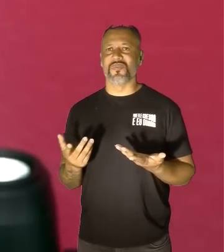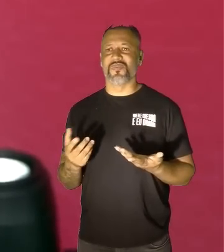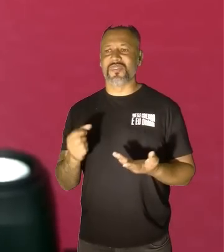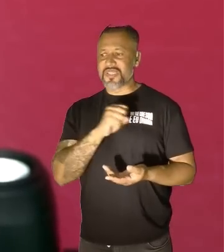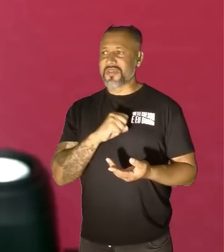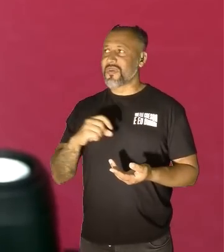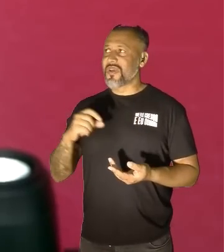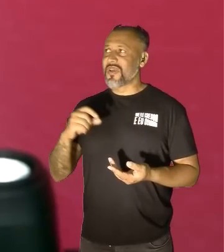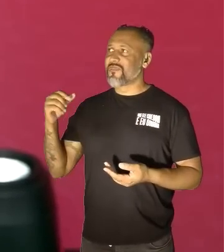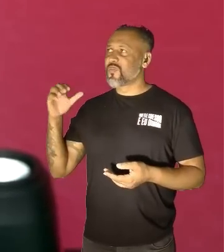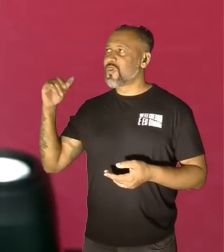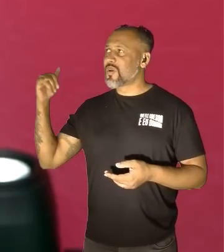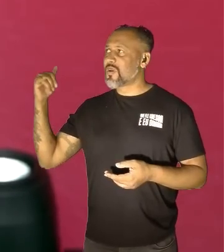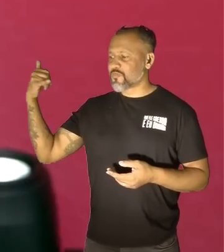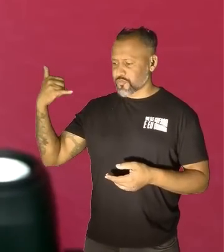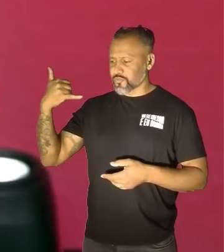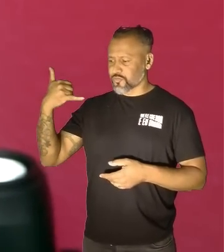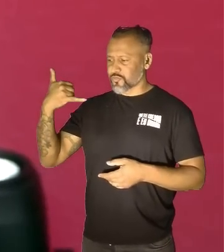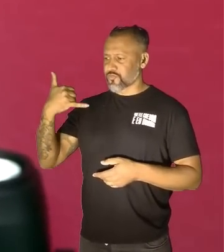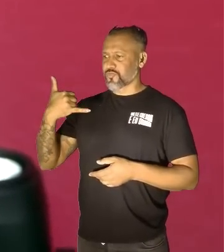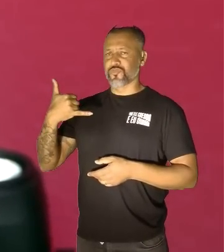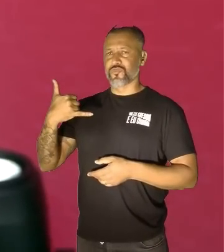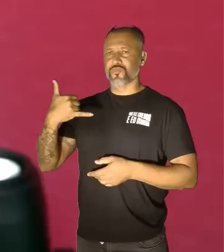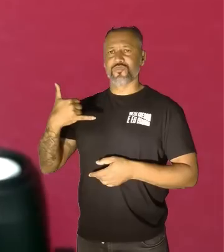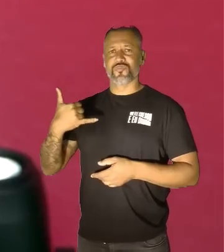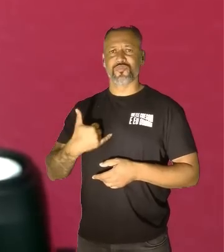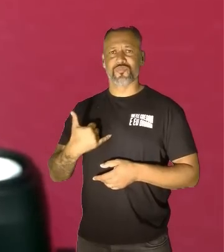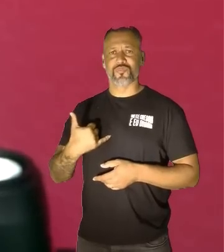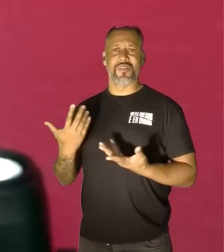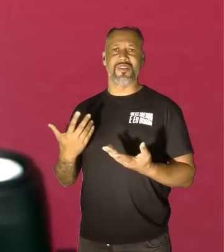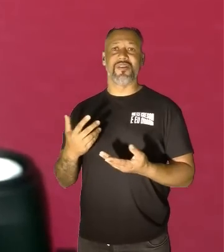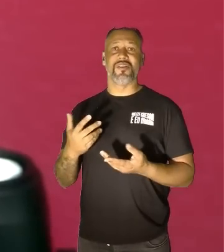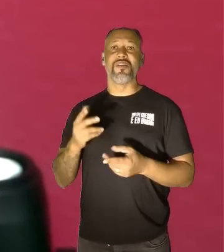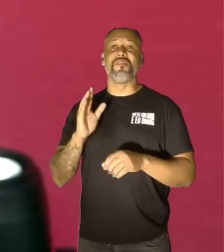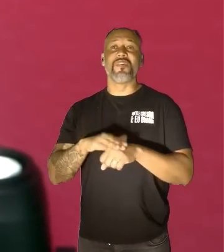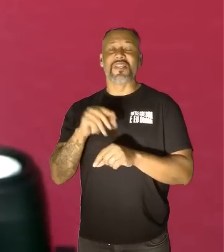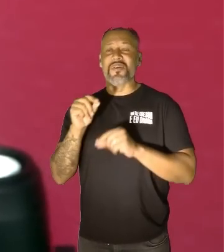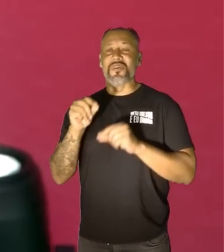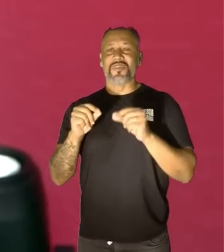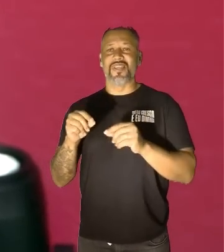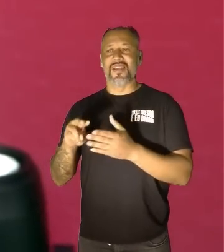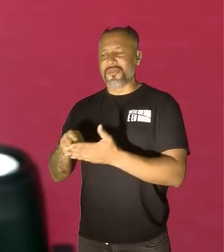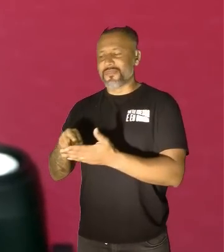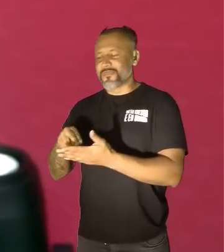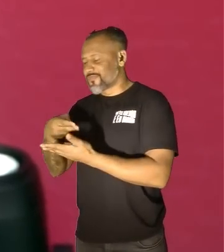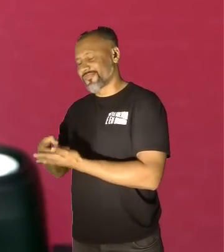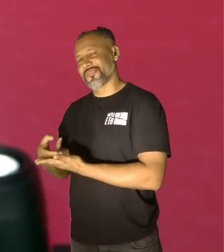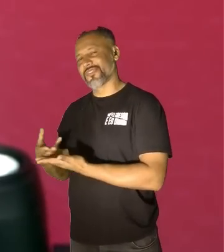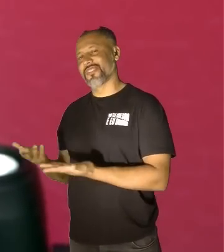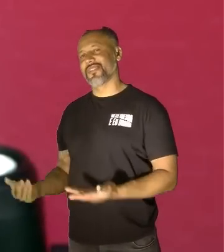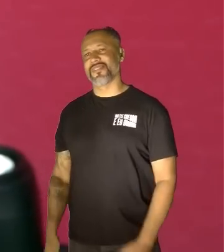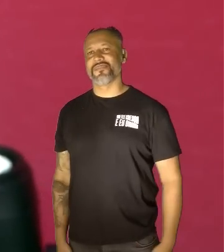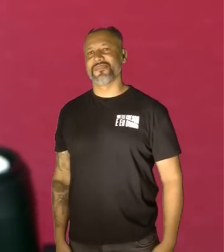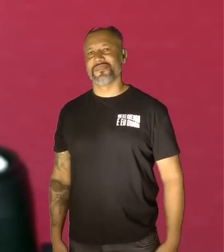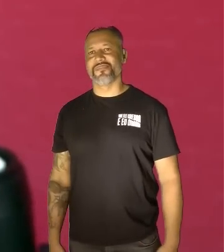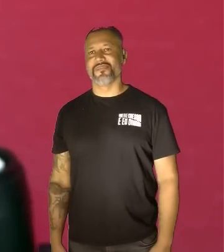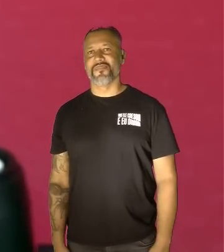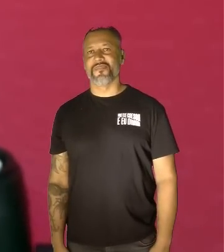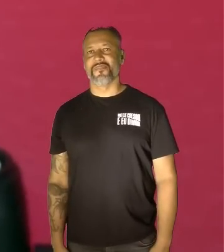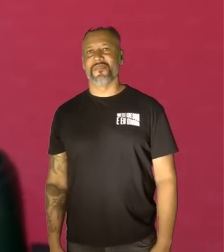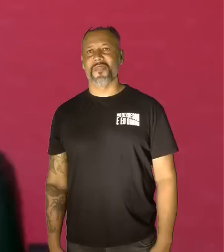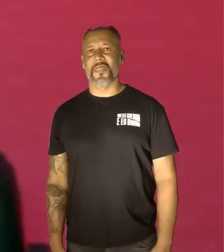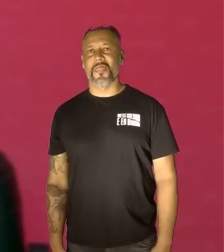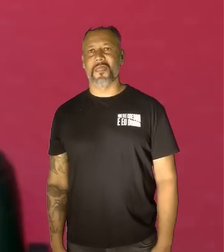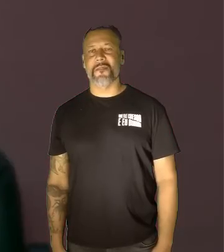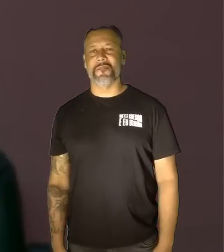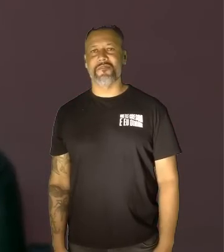ouve o que Deus vai fazer, ele vai deitar. Ele vai deitar. Põe para mim 1 Samuel 3:15.